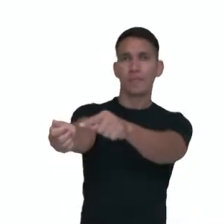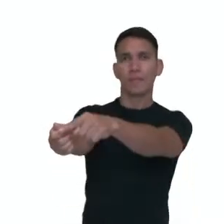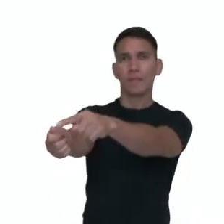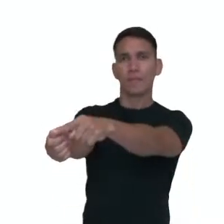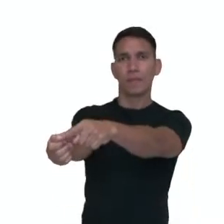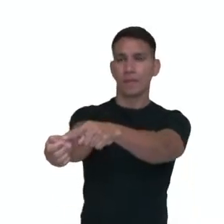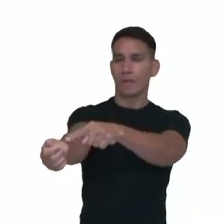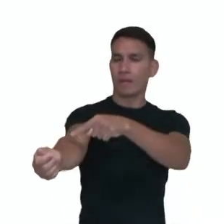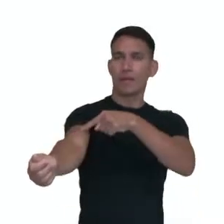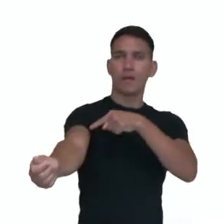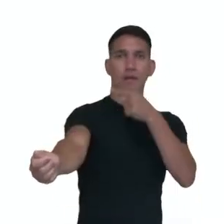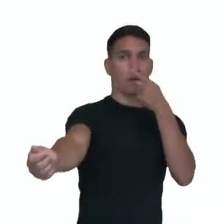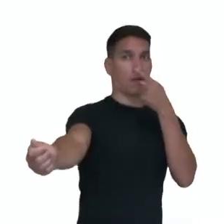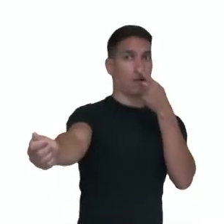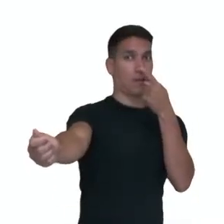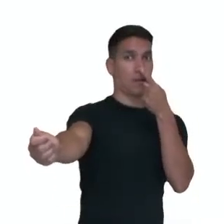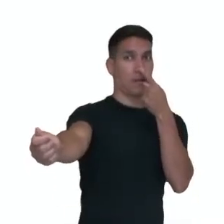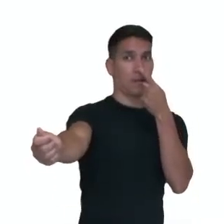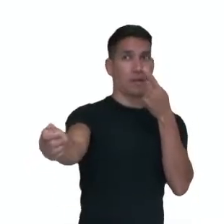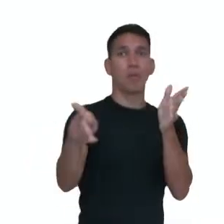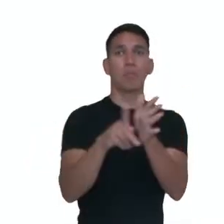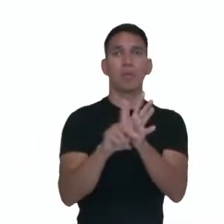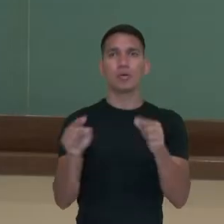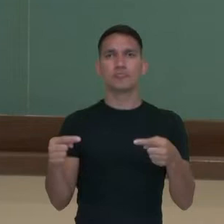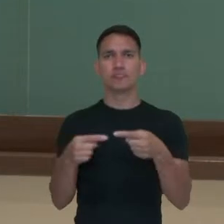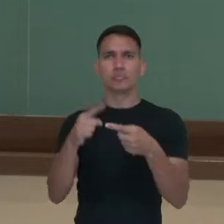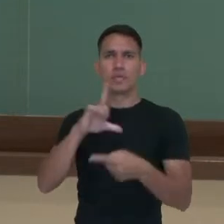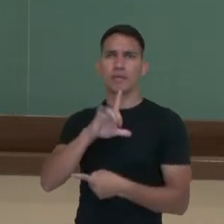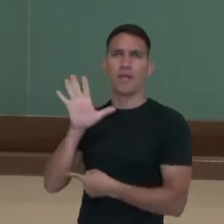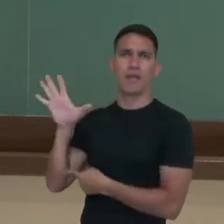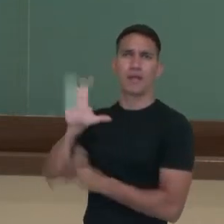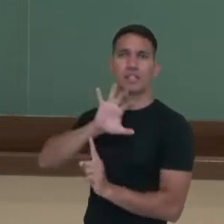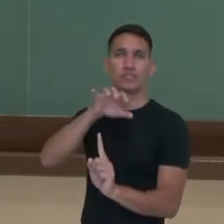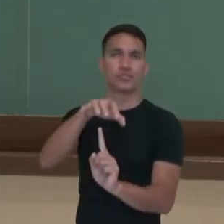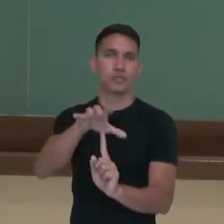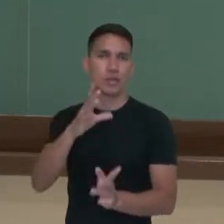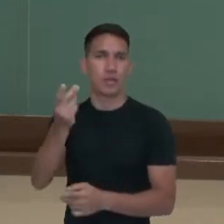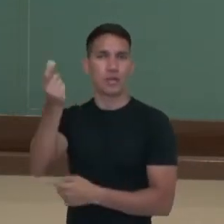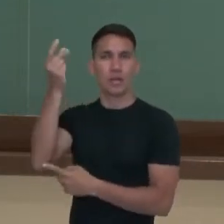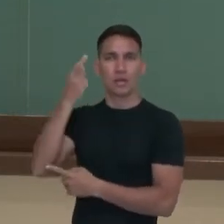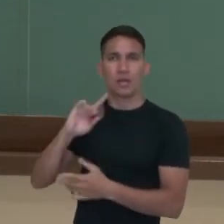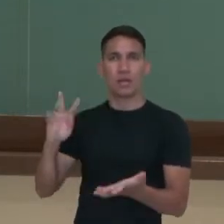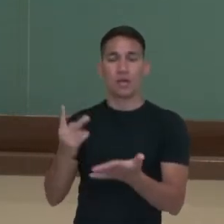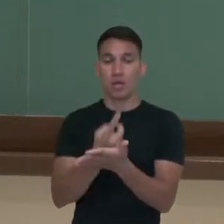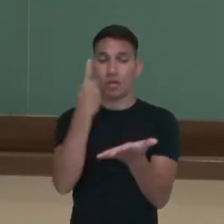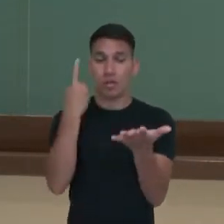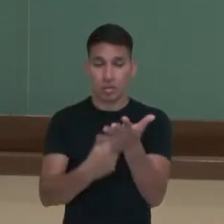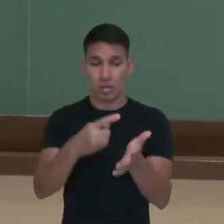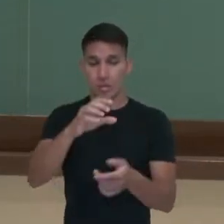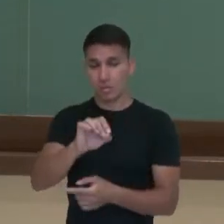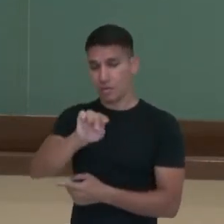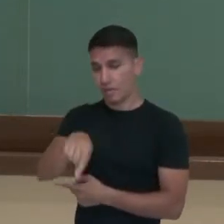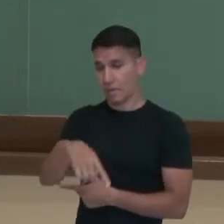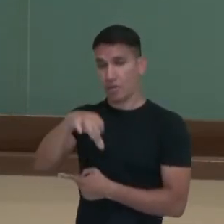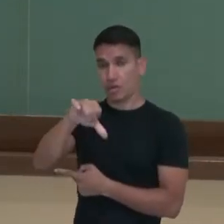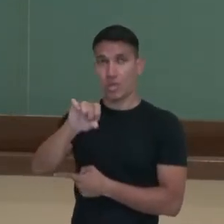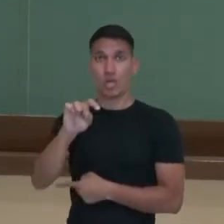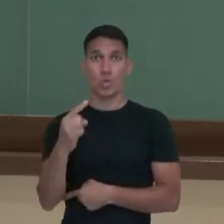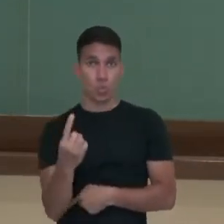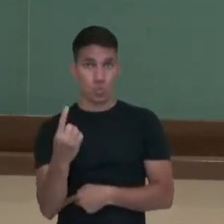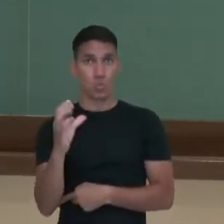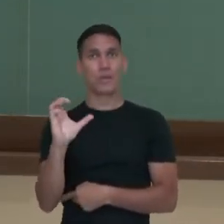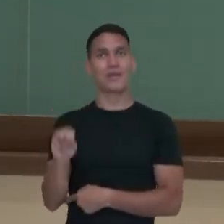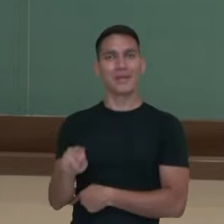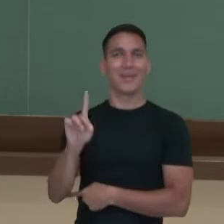dedão, com o punho fechado, de um determinado rei lá na antiguidade, ficou 0,91 centímetros, corresponde